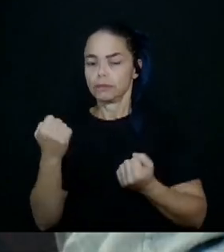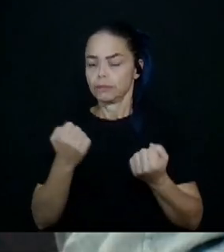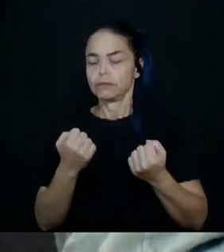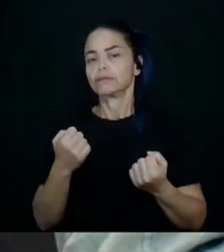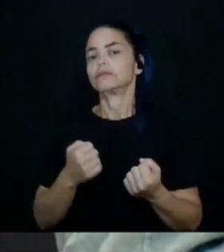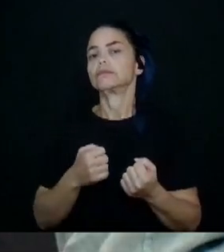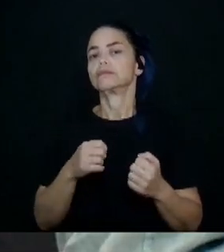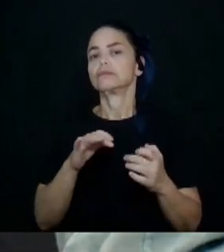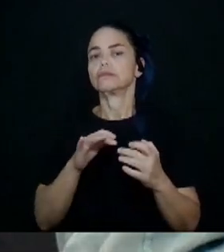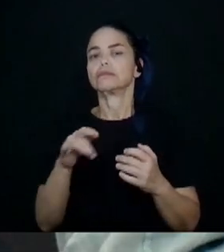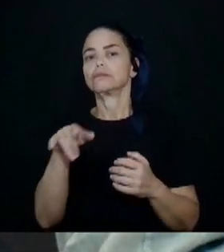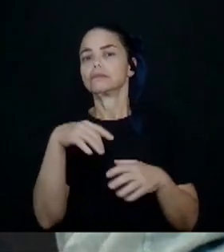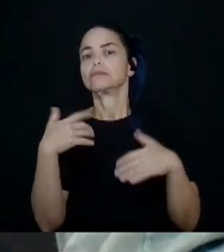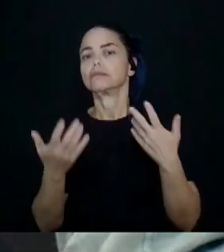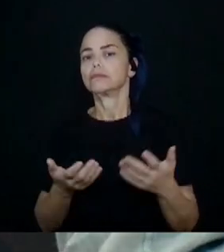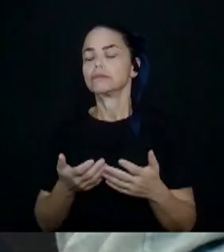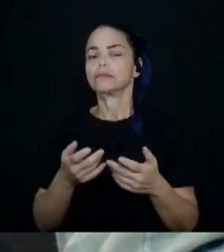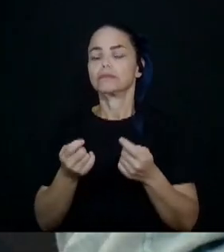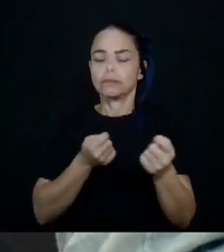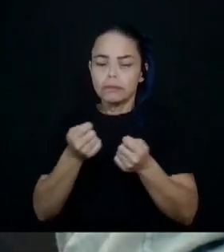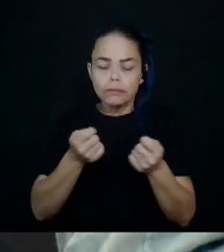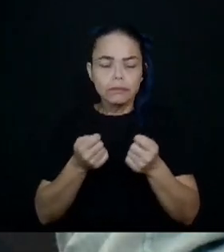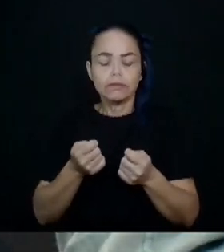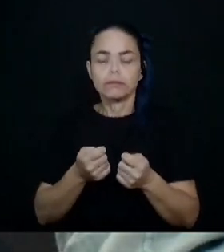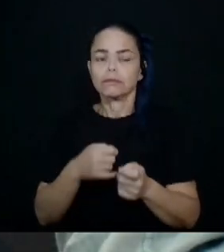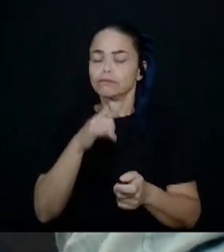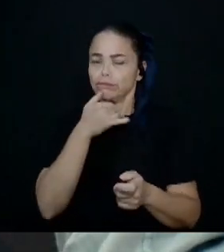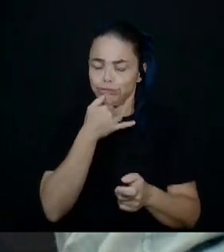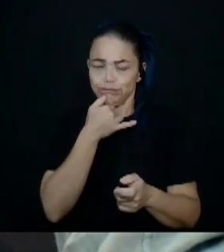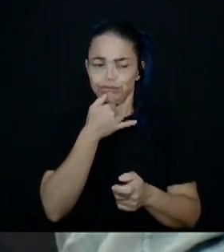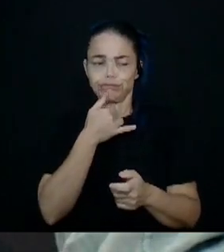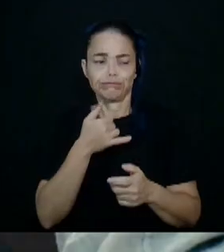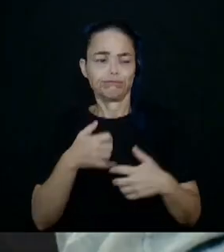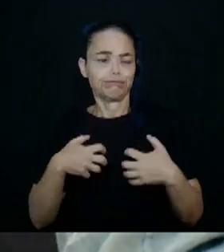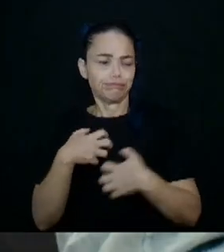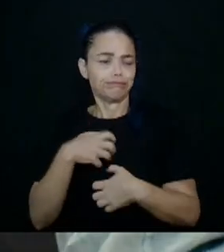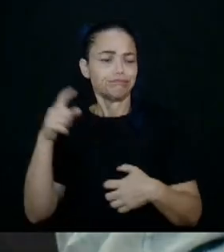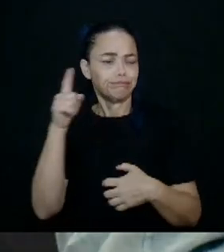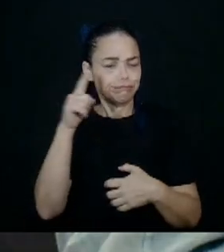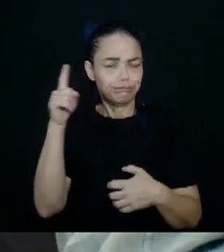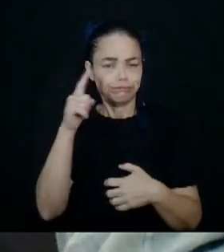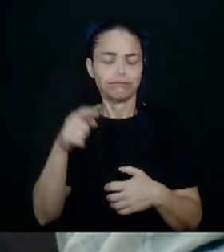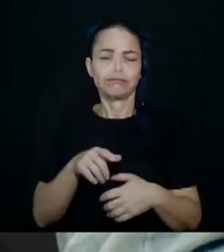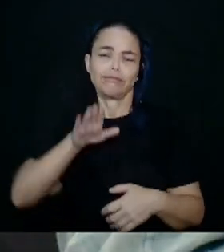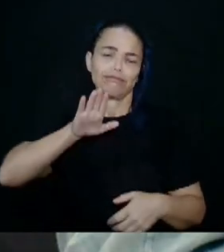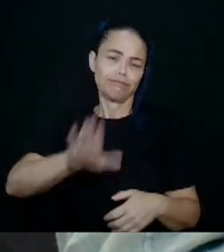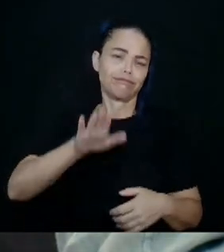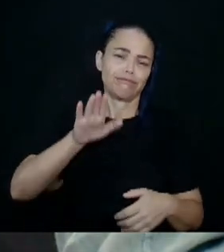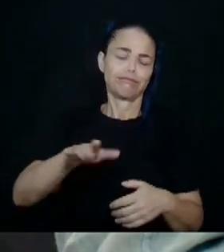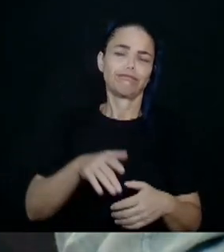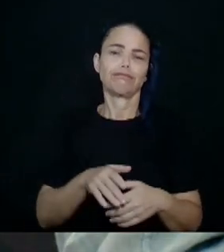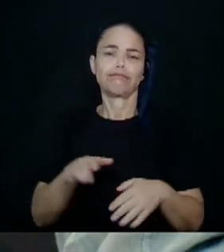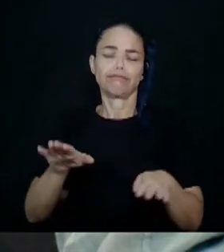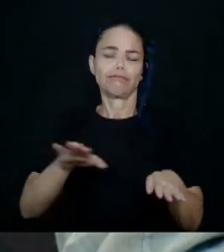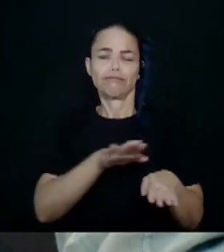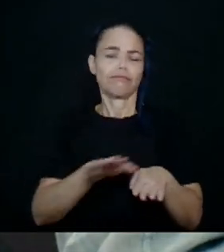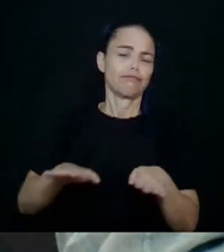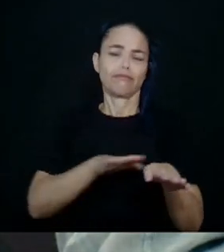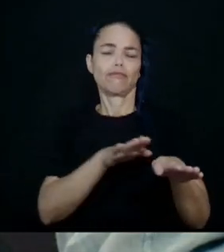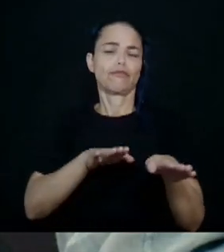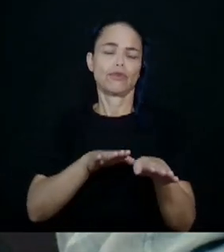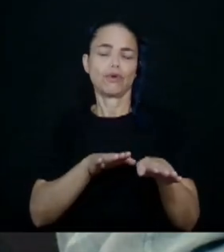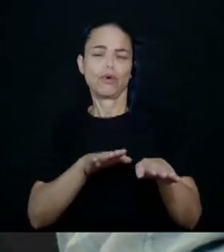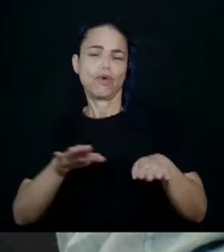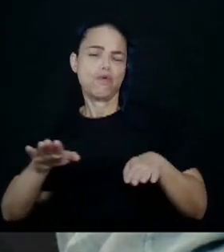quanto você controla ali suas frustrações no dia a dia. Sim. Então, uma buzina ou uma fechada que o outro condutor